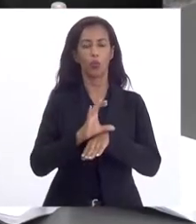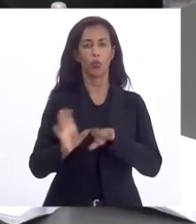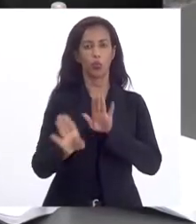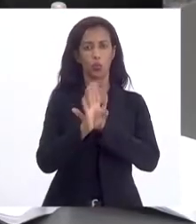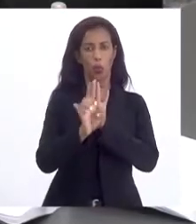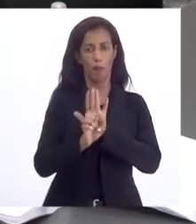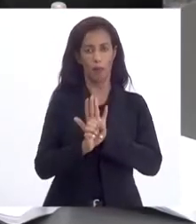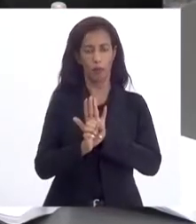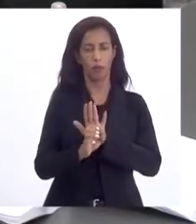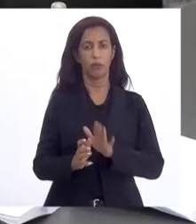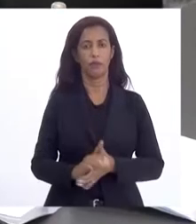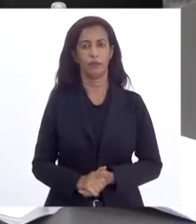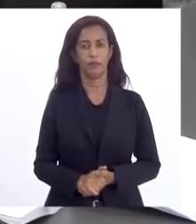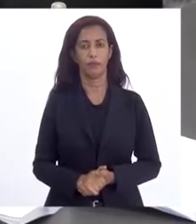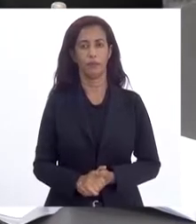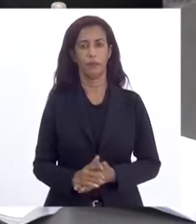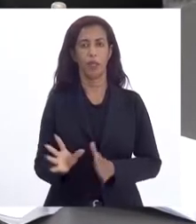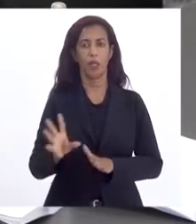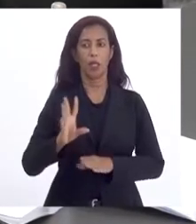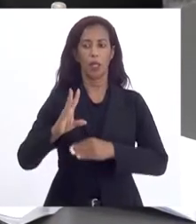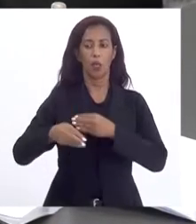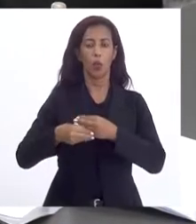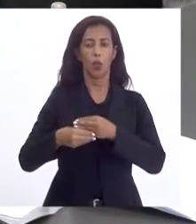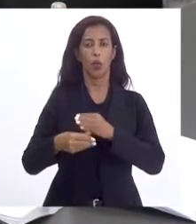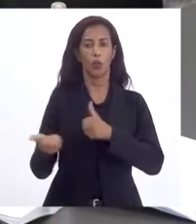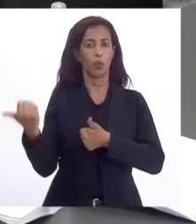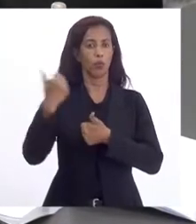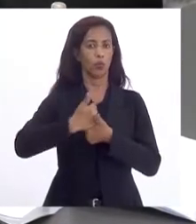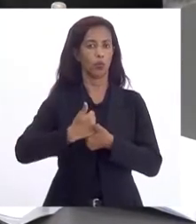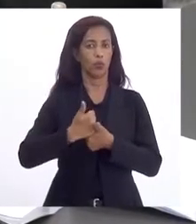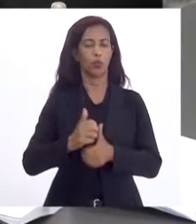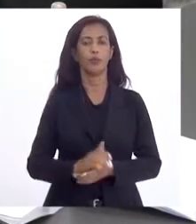com emendas, concluindo por substitutivo.